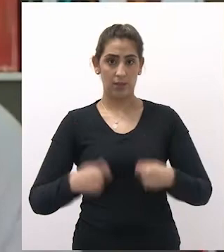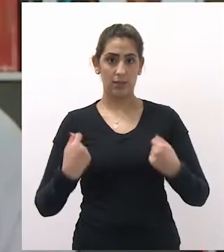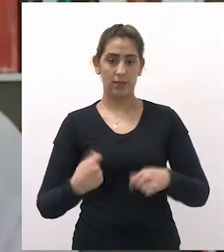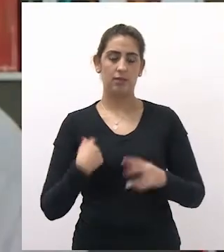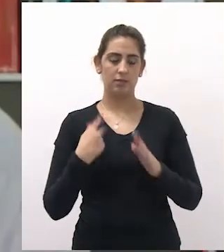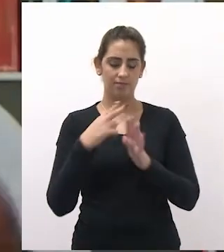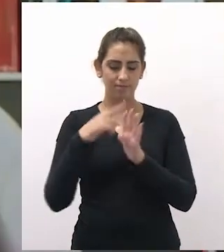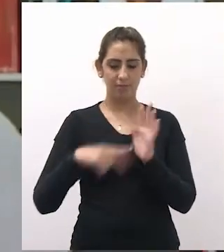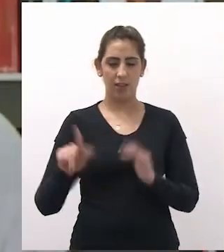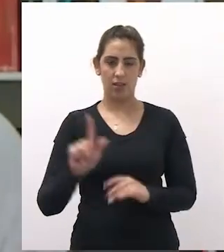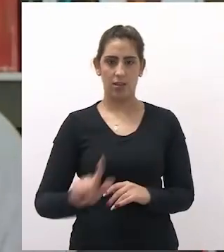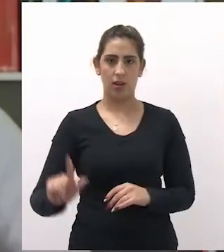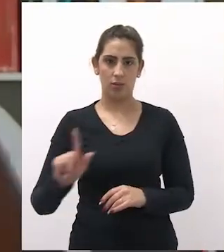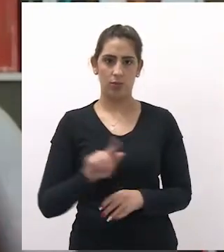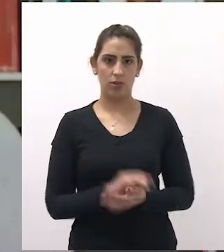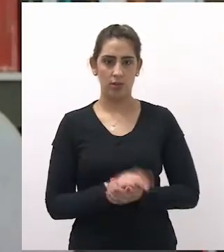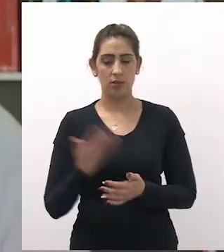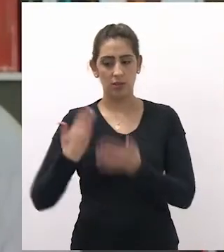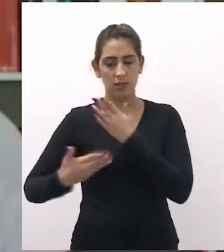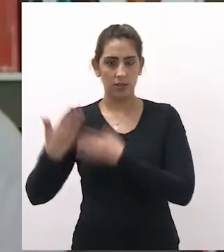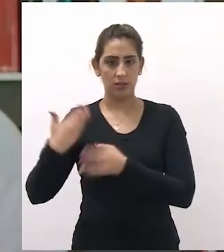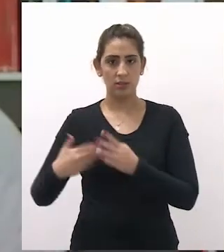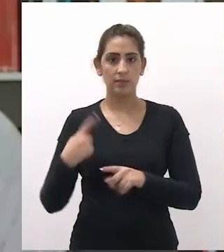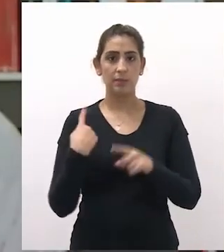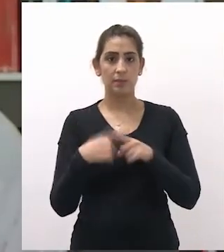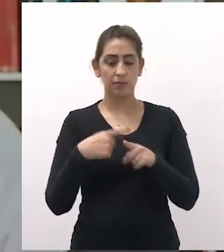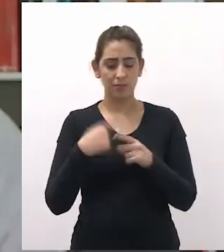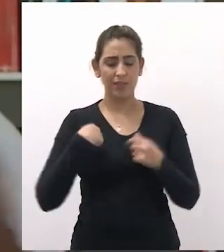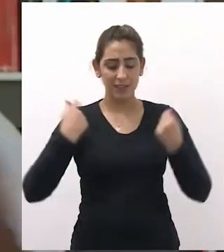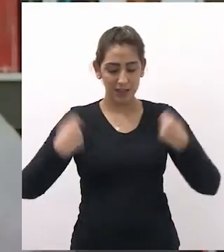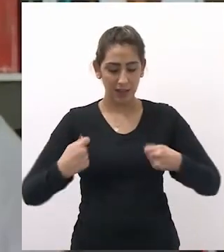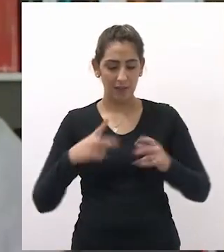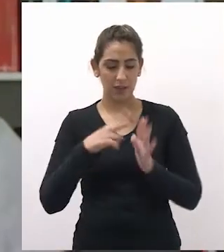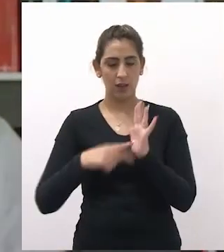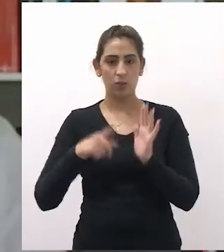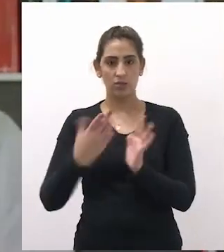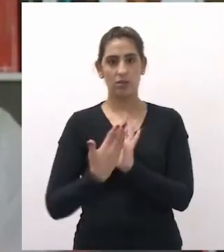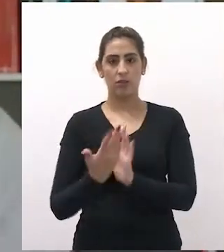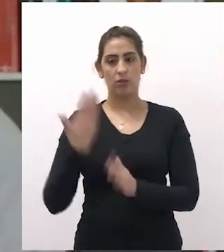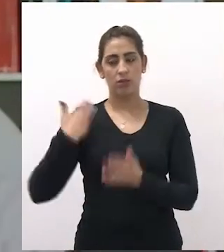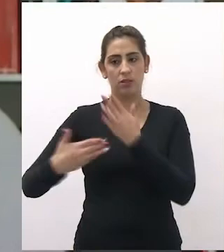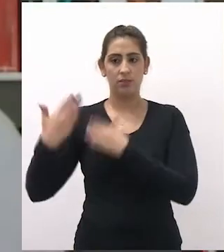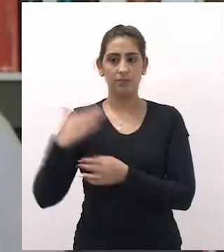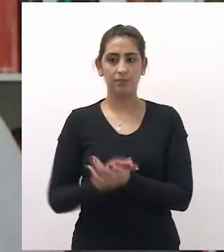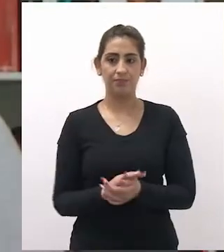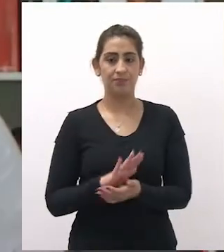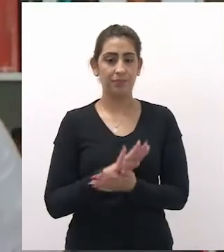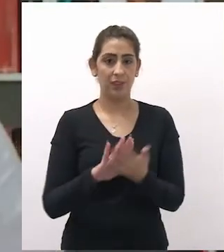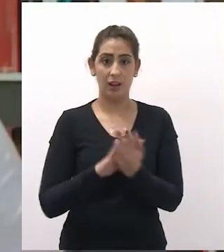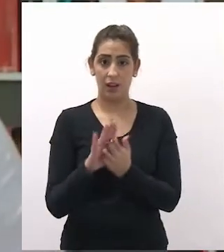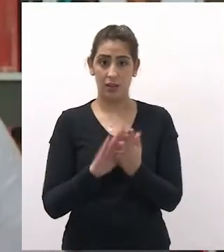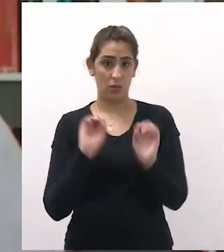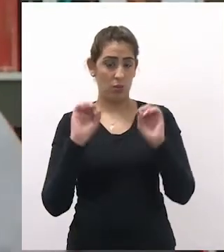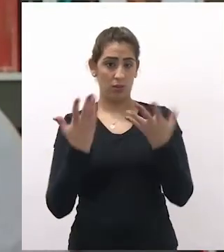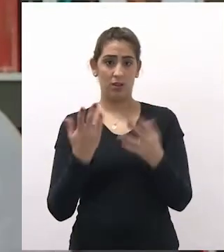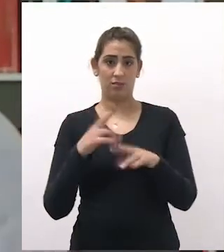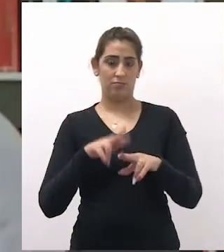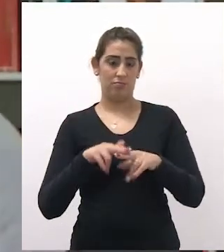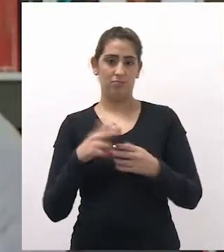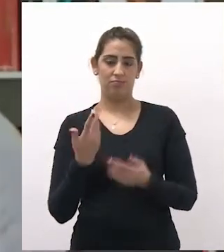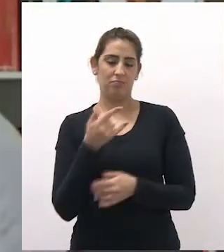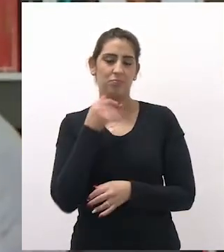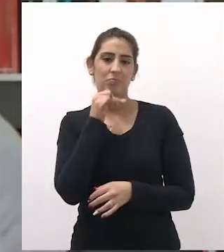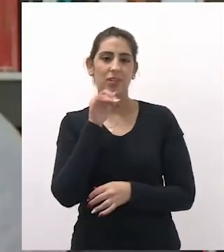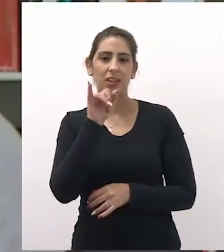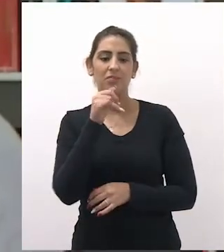dessa literatura antes, eu tinha que ter lido esse livro antes. Mas o universo diz o seguinte, nada acontece por acaso. Então, eles